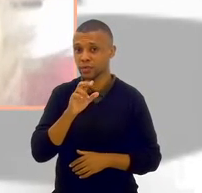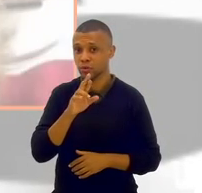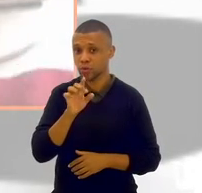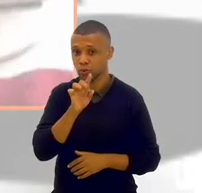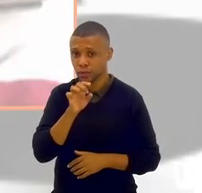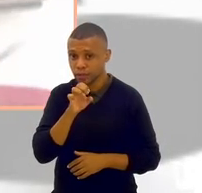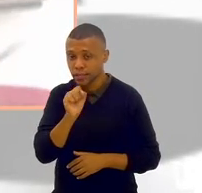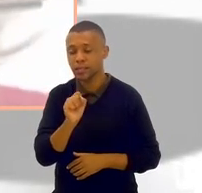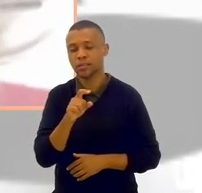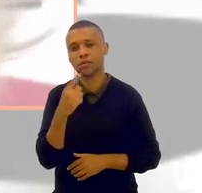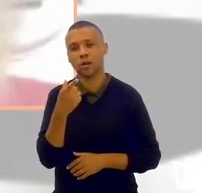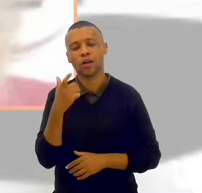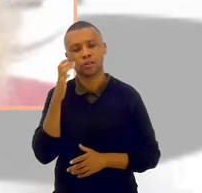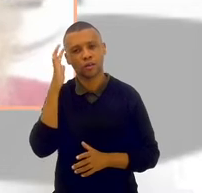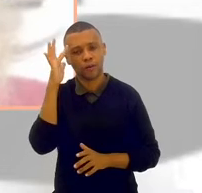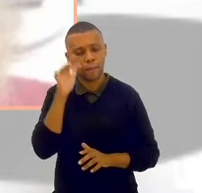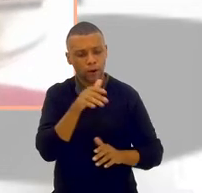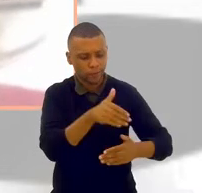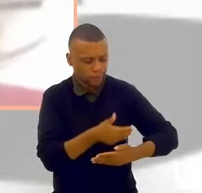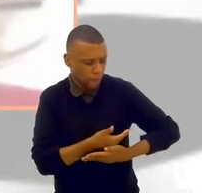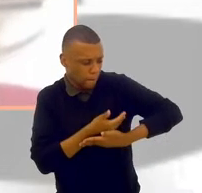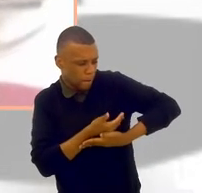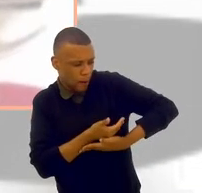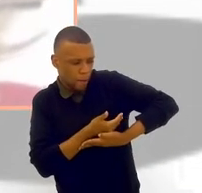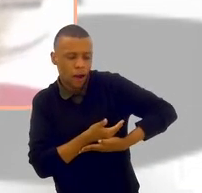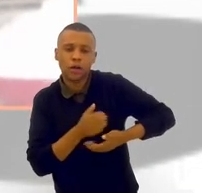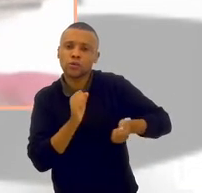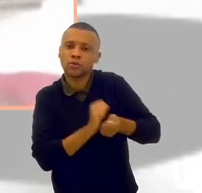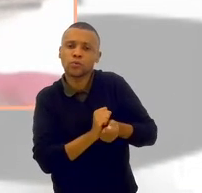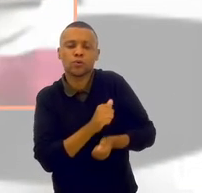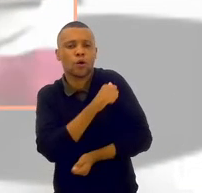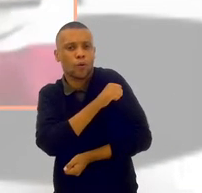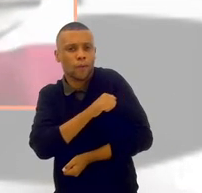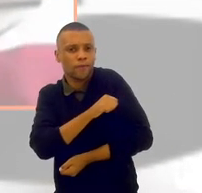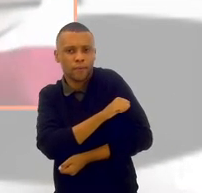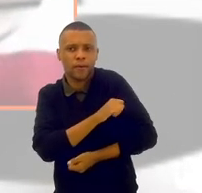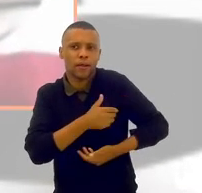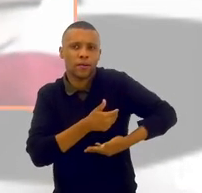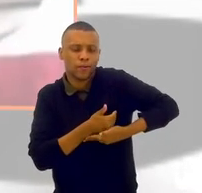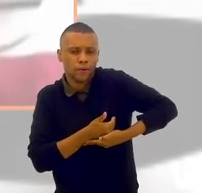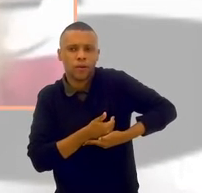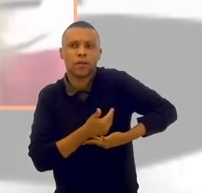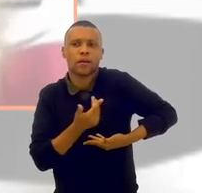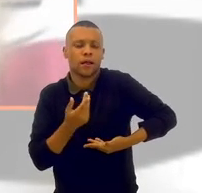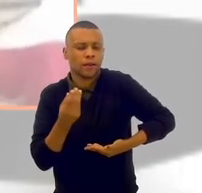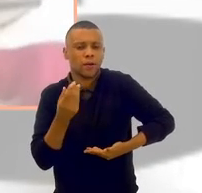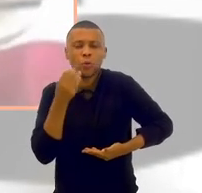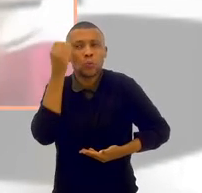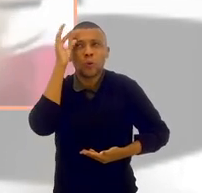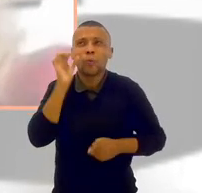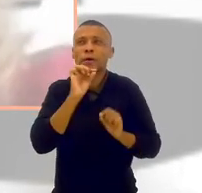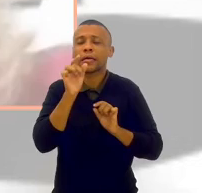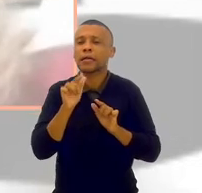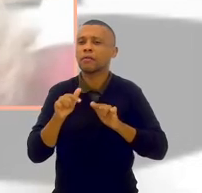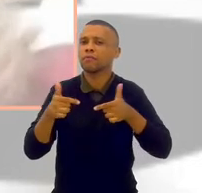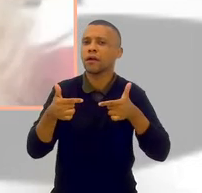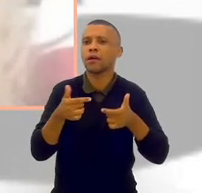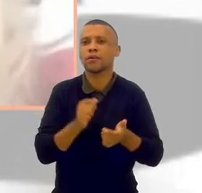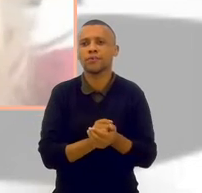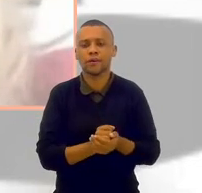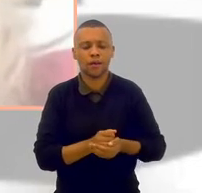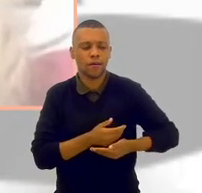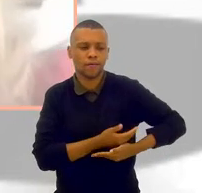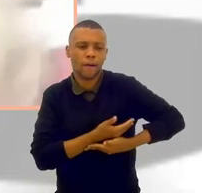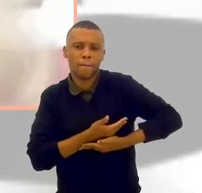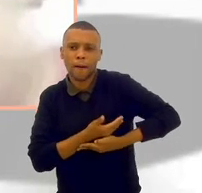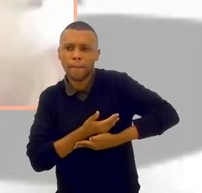São Paulo, pegou o César no colo, uma enfermeira, botou soro, sei lá o que, no César, nem me lembro, e foi